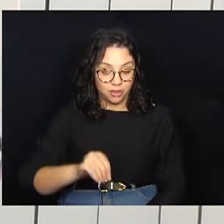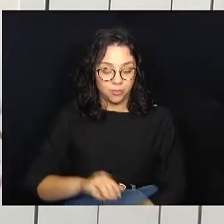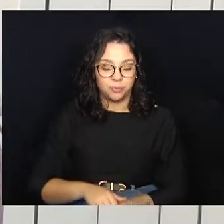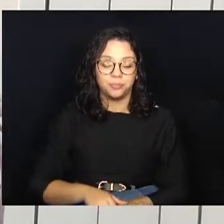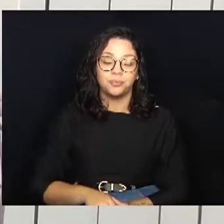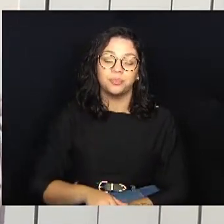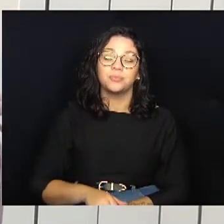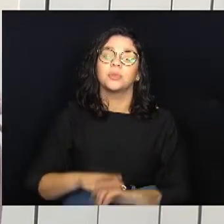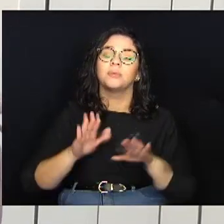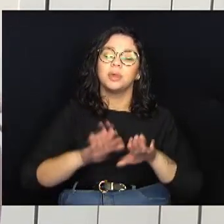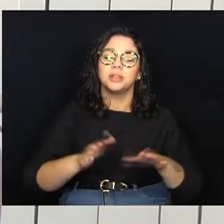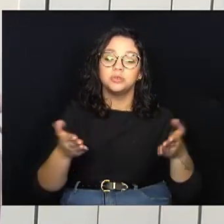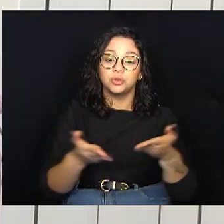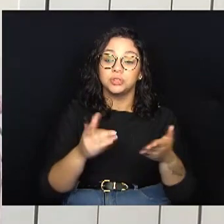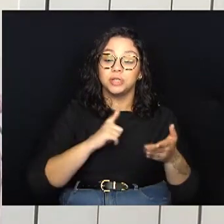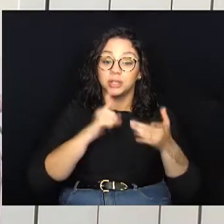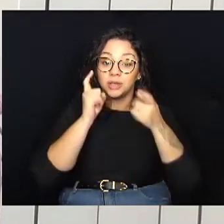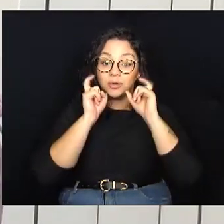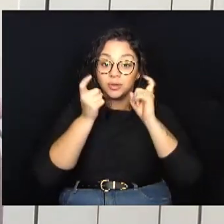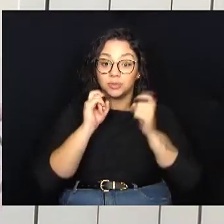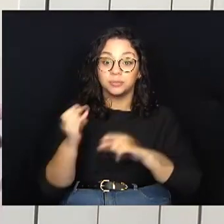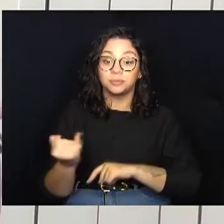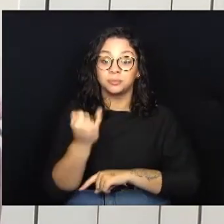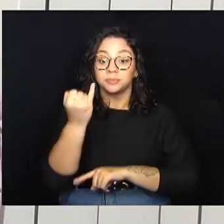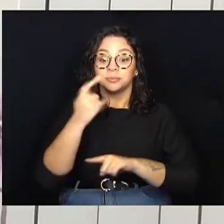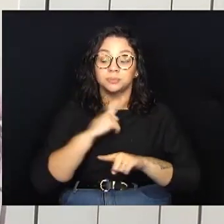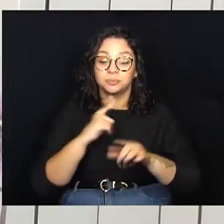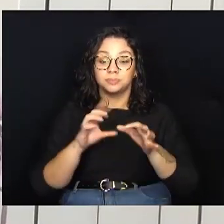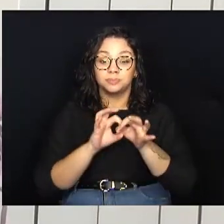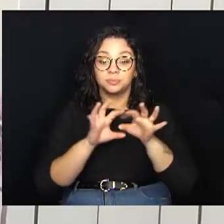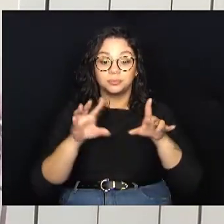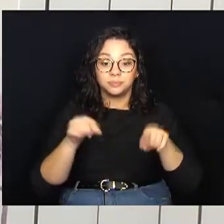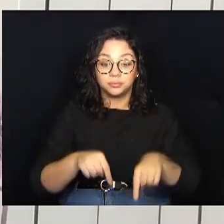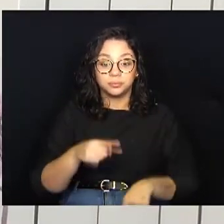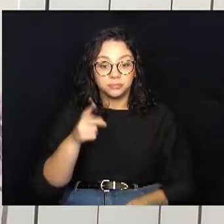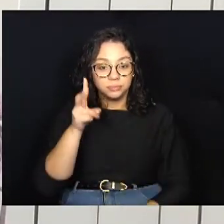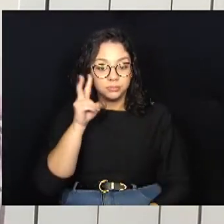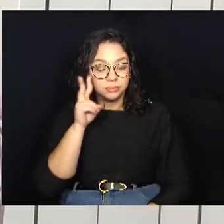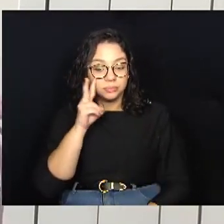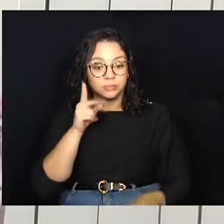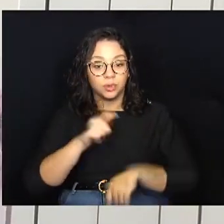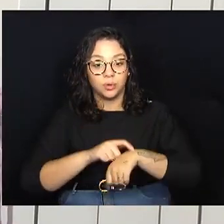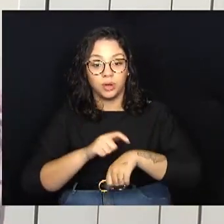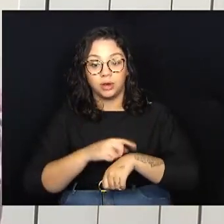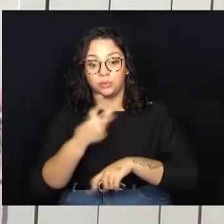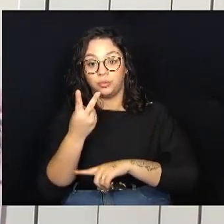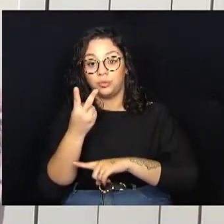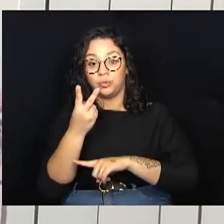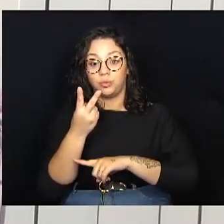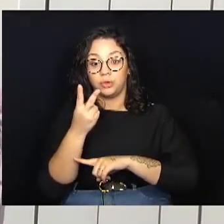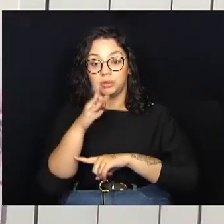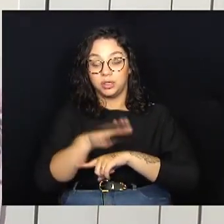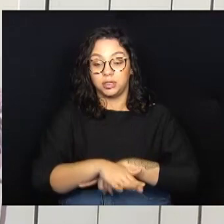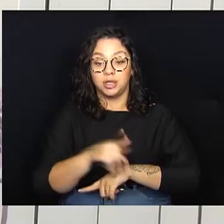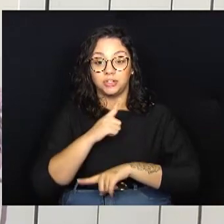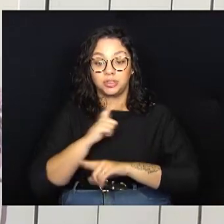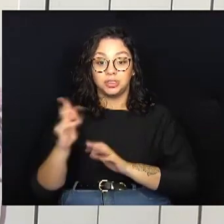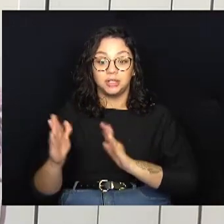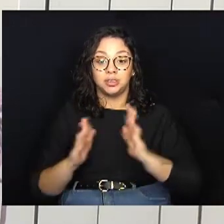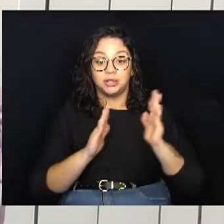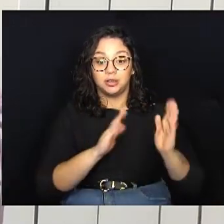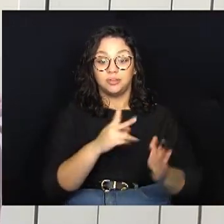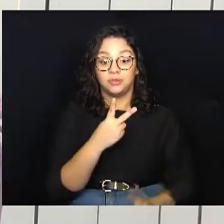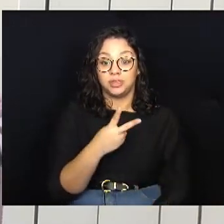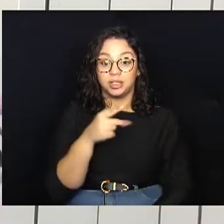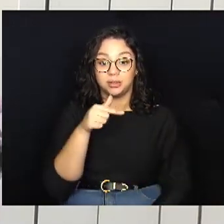porque o Legislativo Campineiro vai sediar nesta segunda-feira, a partir das 2 horas da tarde, mais uma etapa da